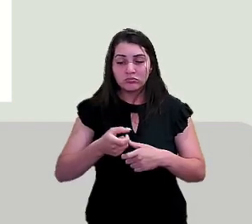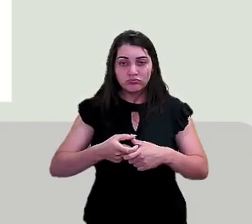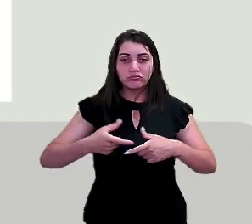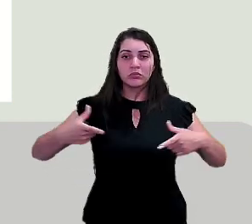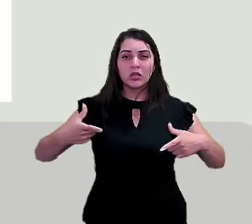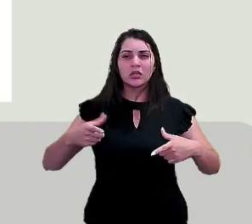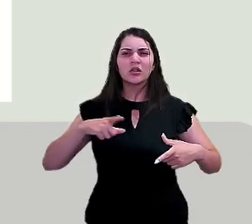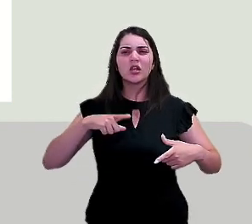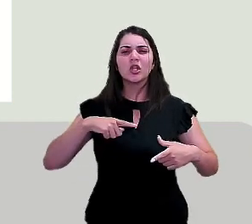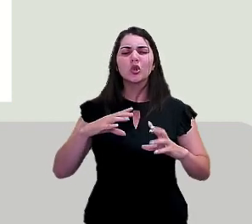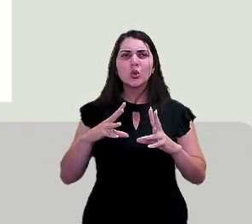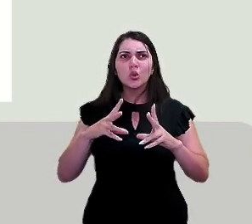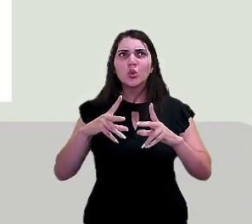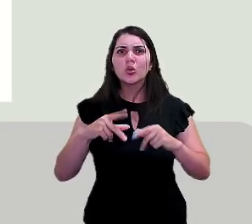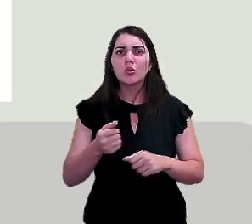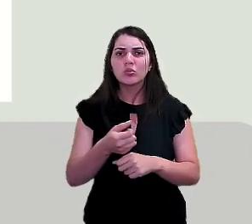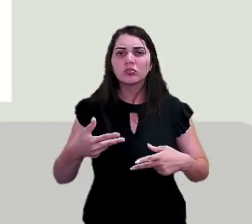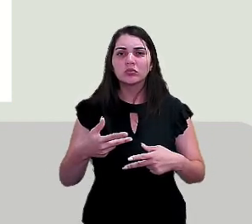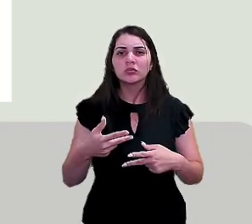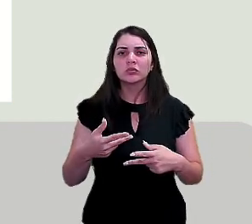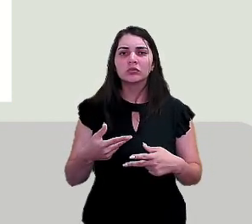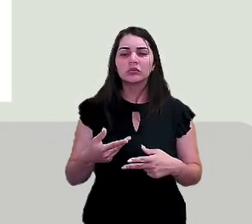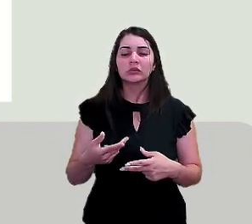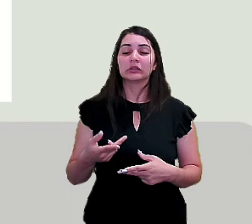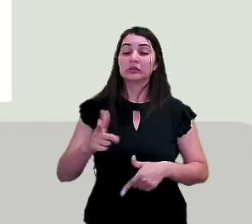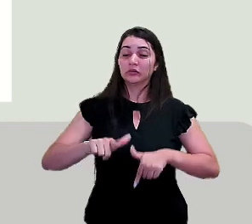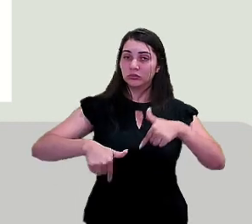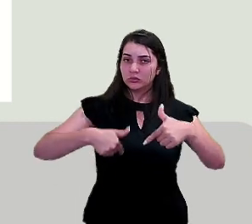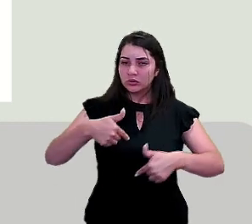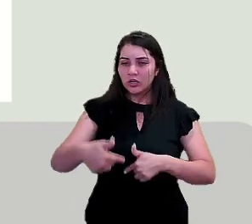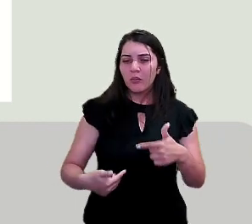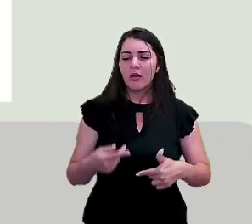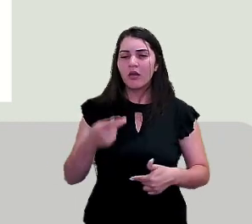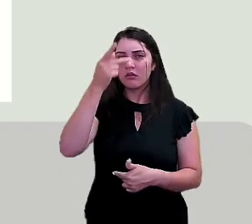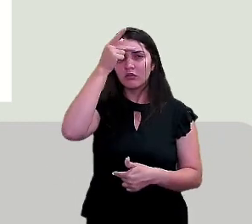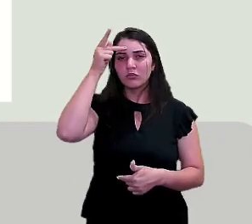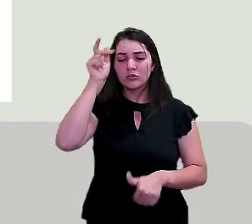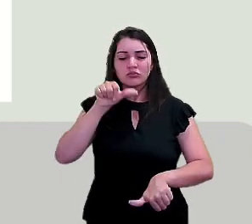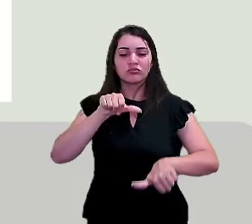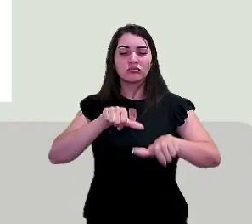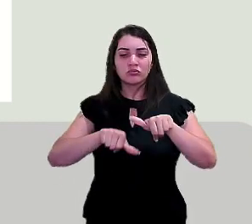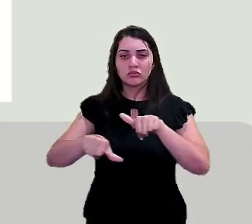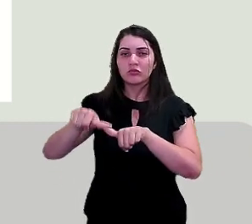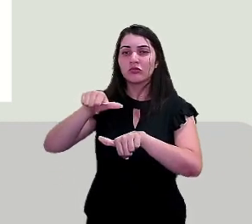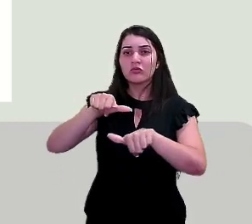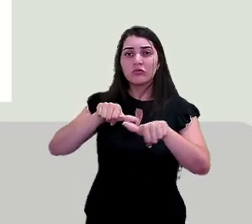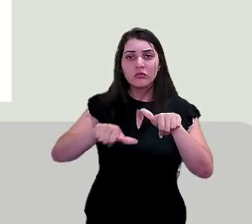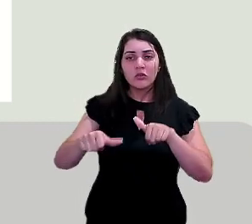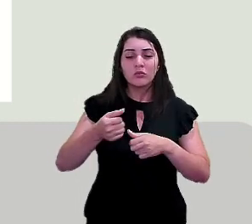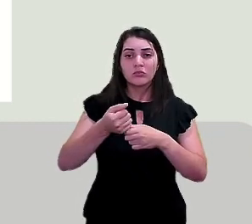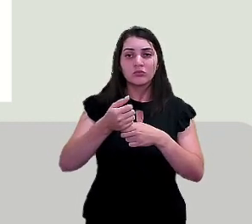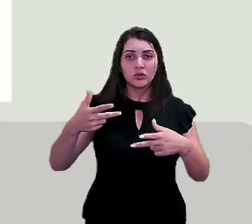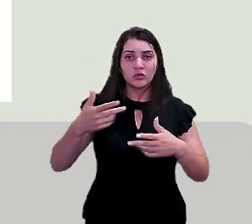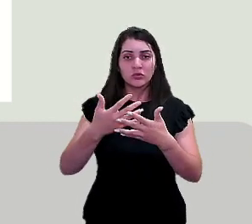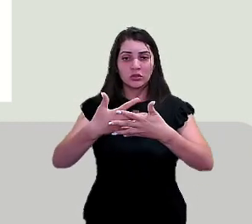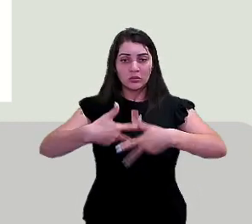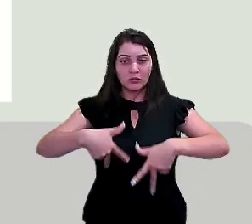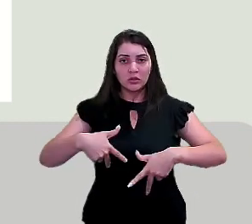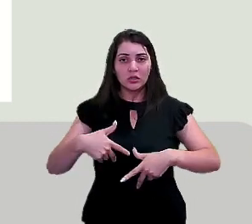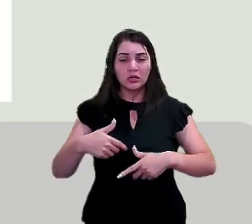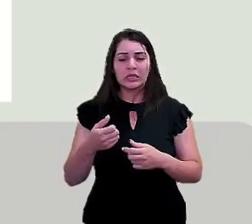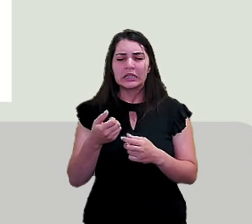produtos, minha gente? De onde é que vem tudo isso? Por meio do trabalho, as pessoas transformam os recursos da natureza em produtos que